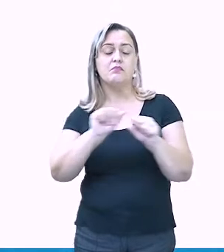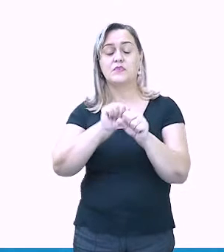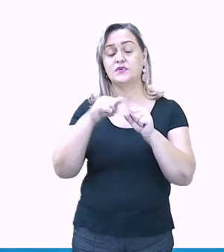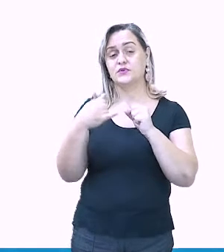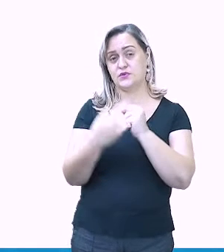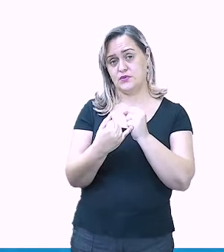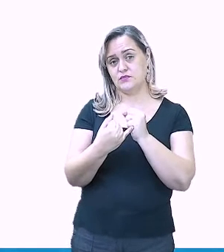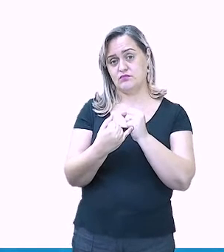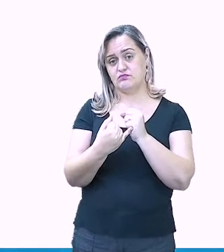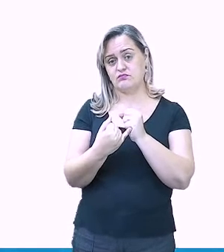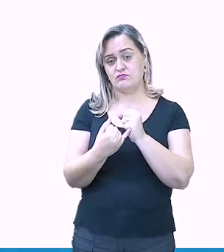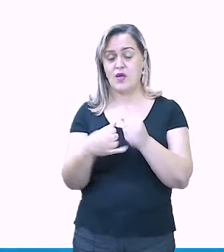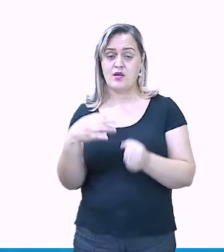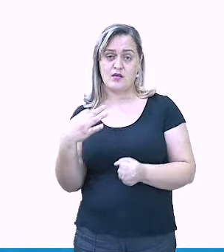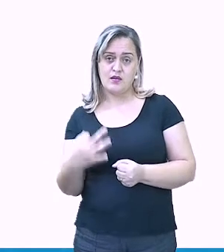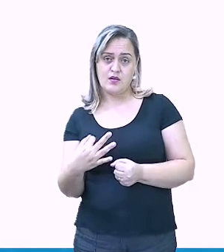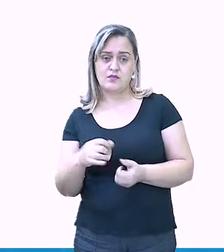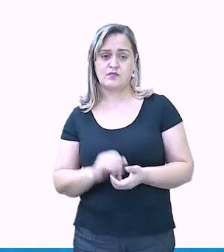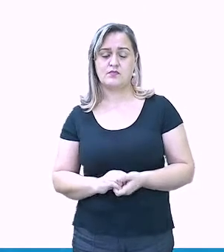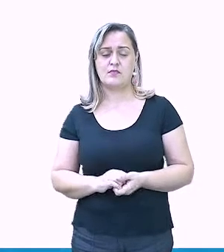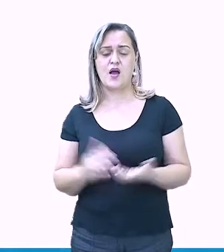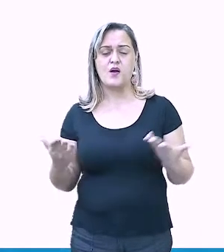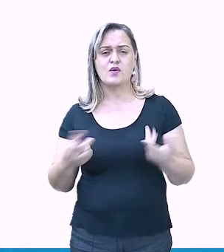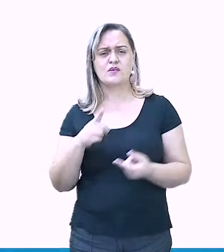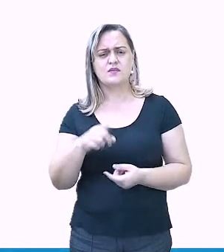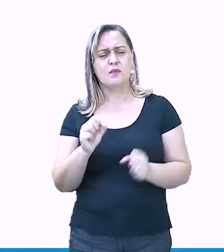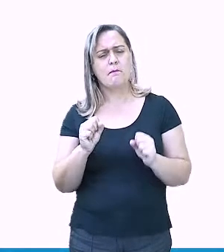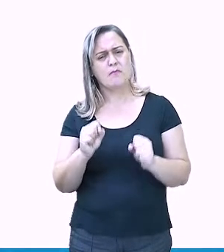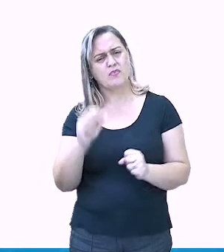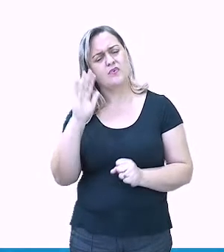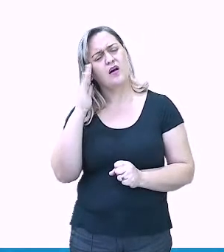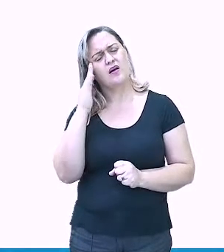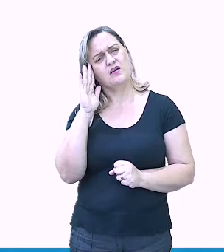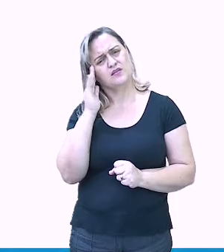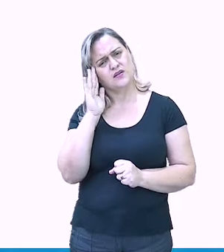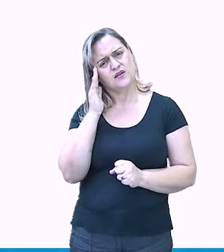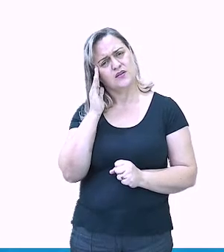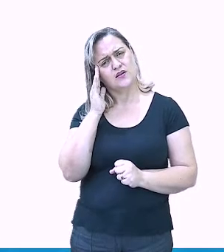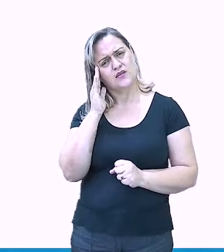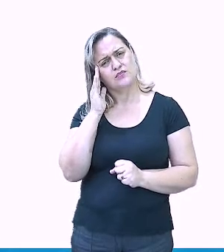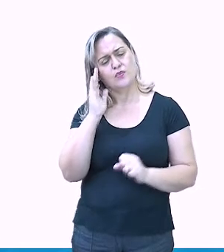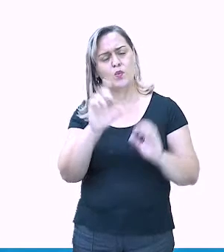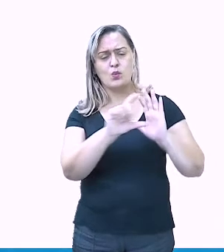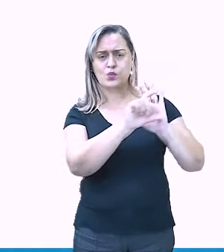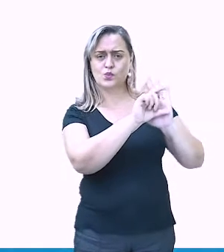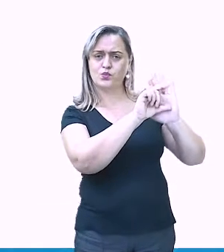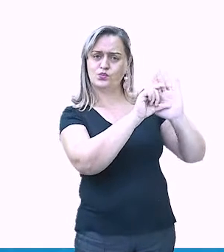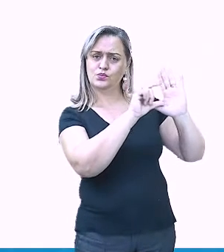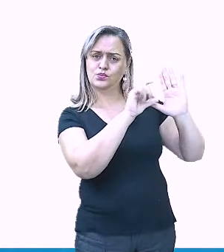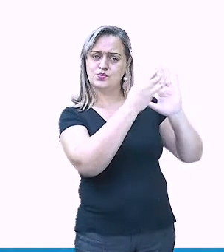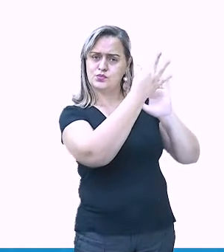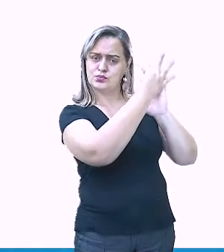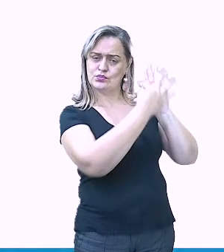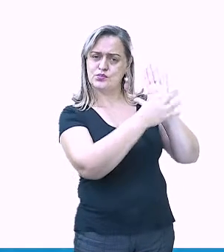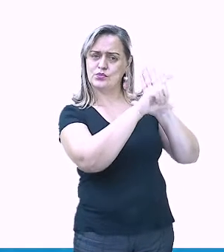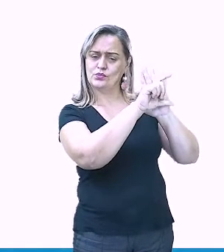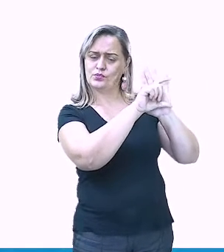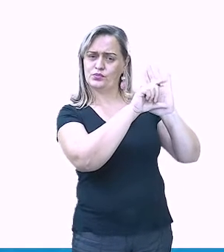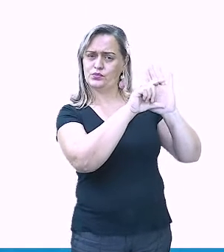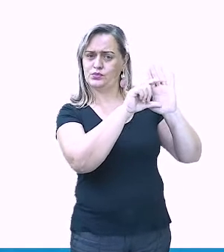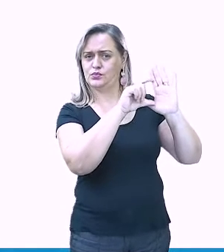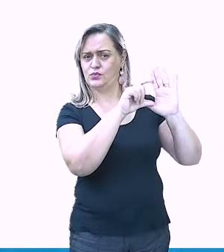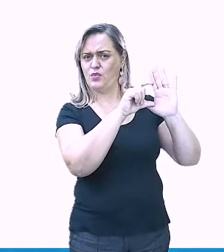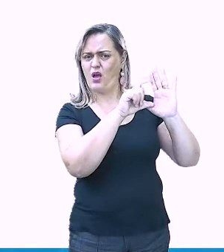mas agora você, estudante, consegue entender que esse trecho ele traz uma elegância,